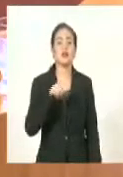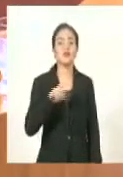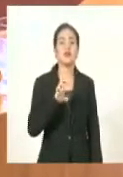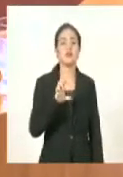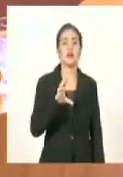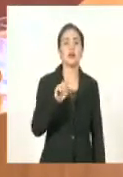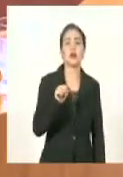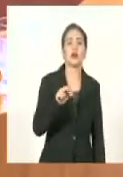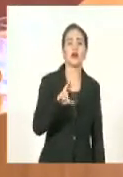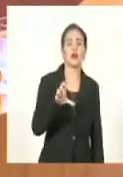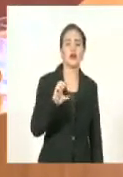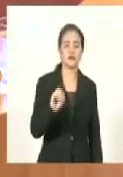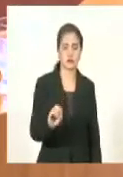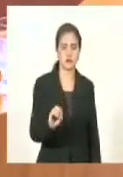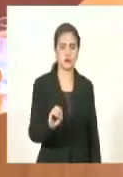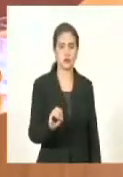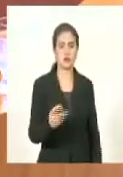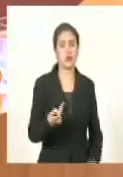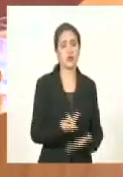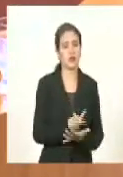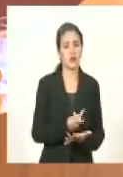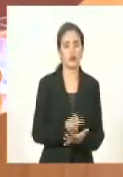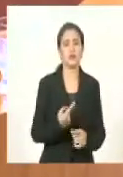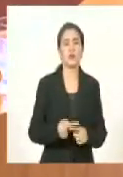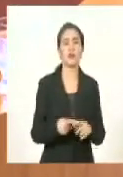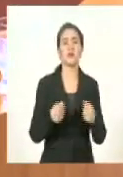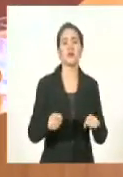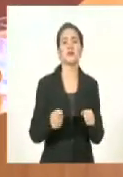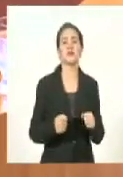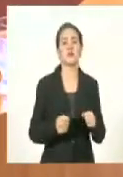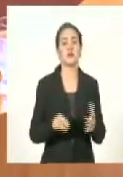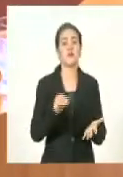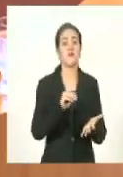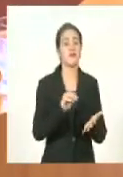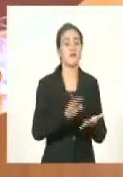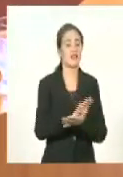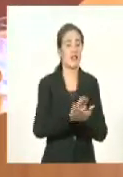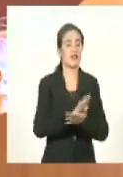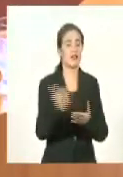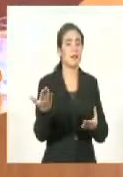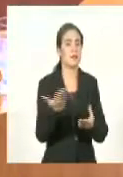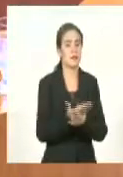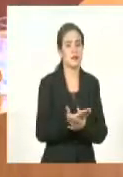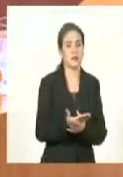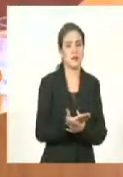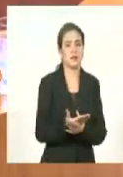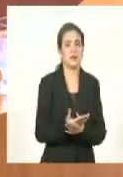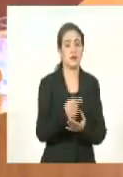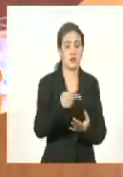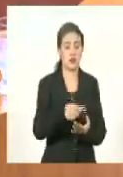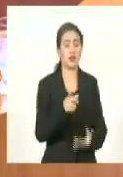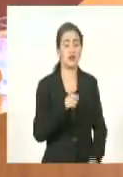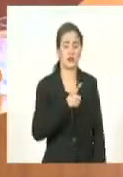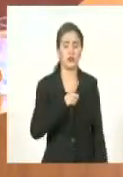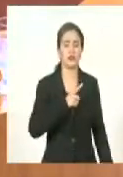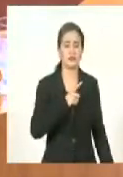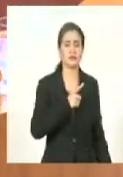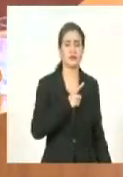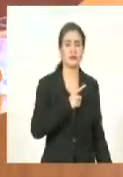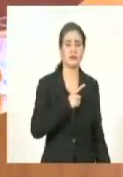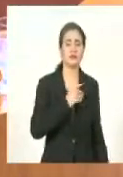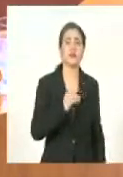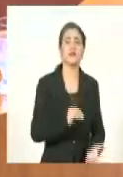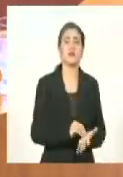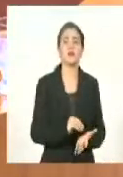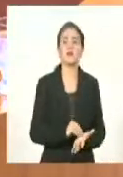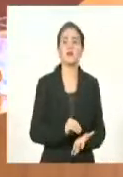cargos comissionados no Estado do Maranhão, no âmbito dos poderes executivo e legislativo. A ausência de um plano ou ação